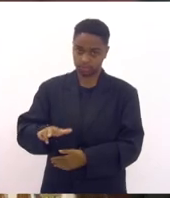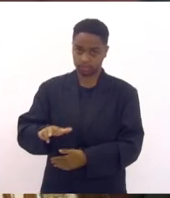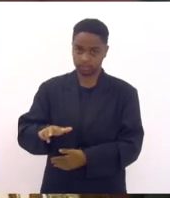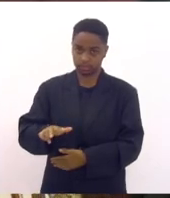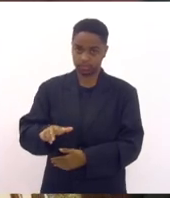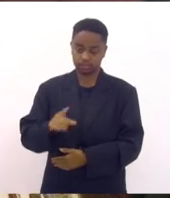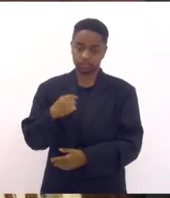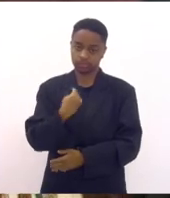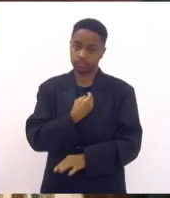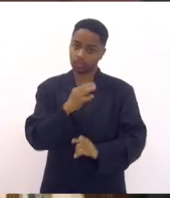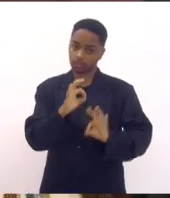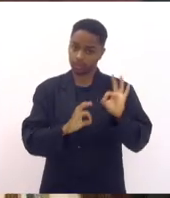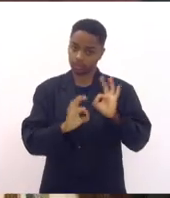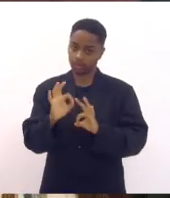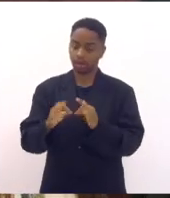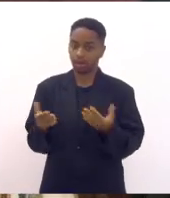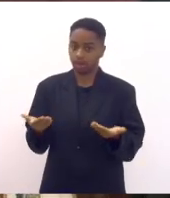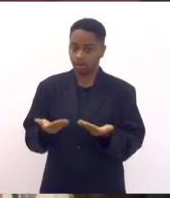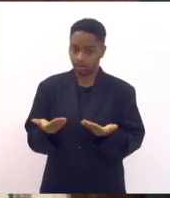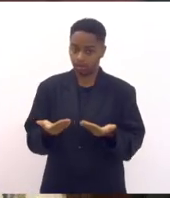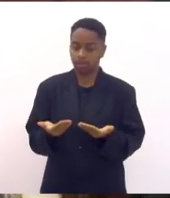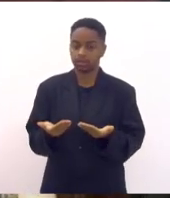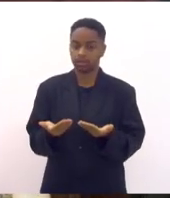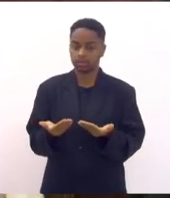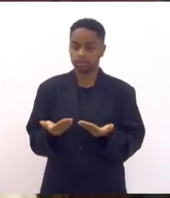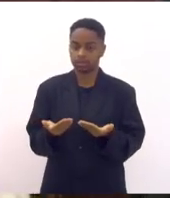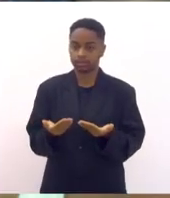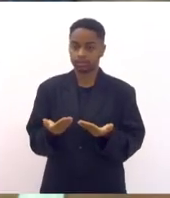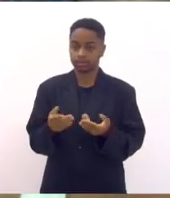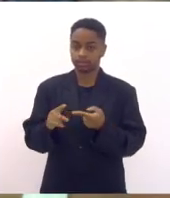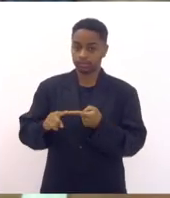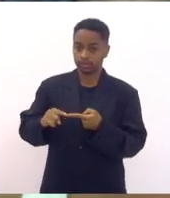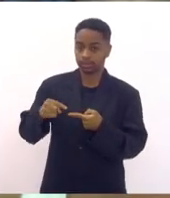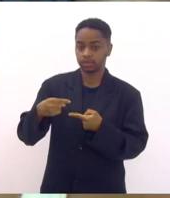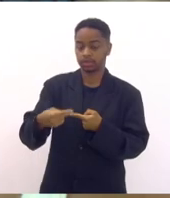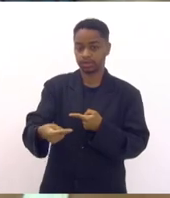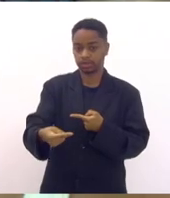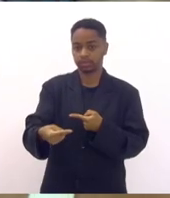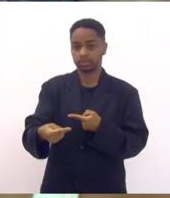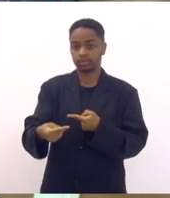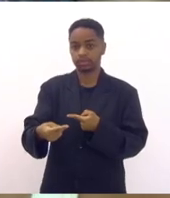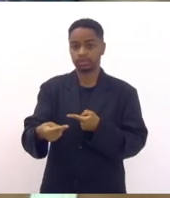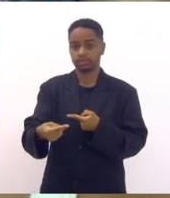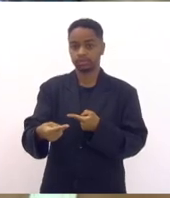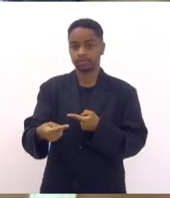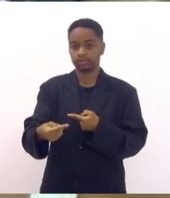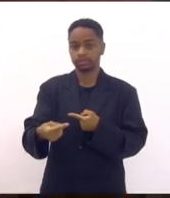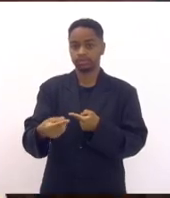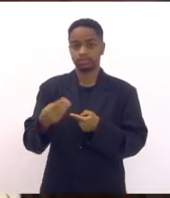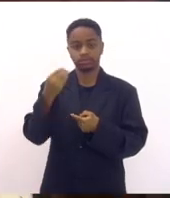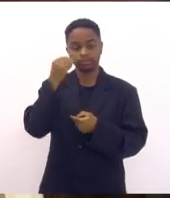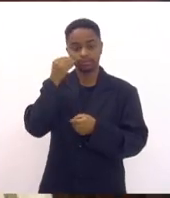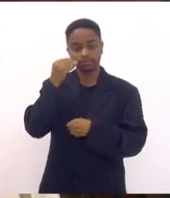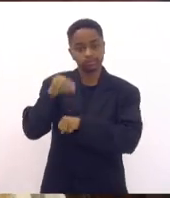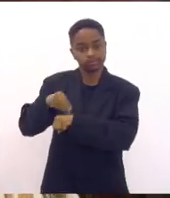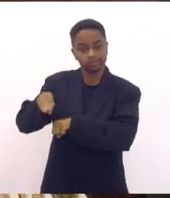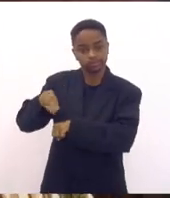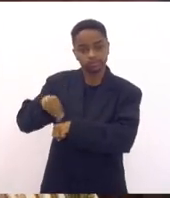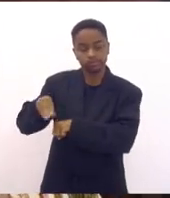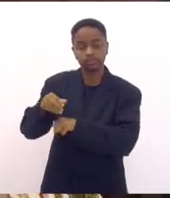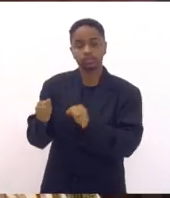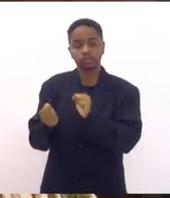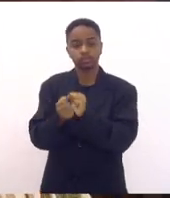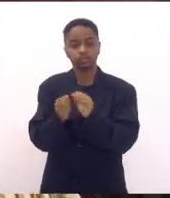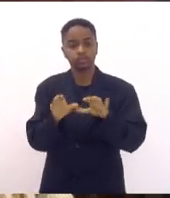vamos alinhar para depois passar pro Dr Iório junto com a